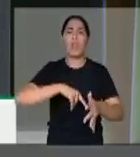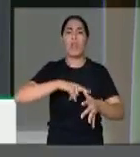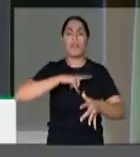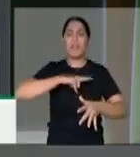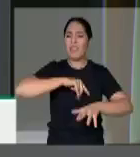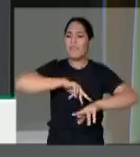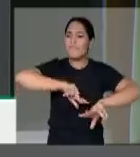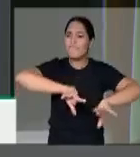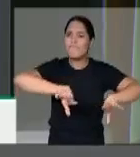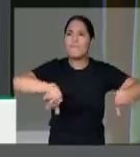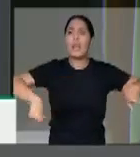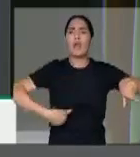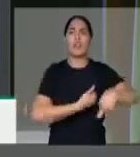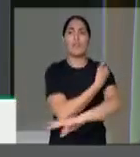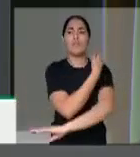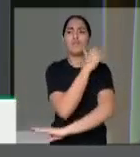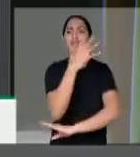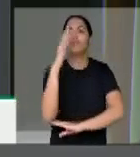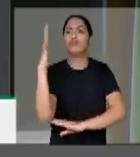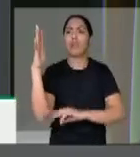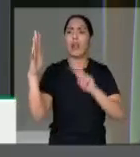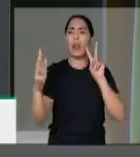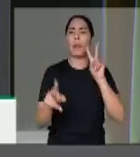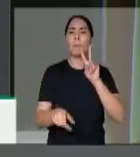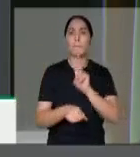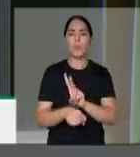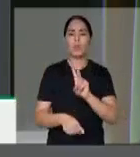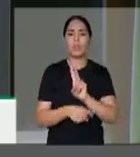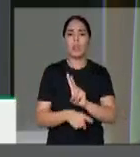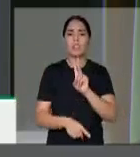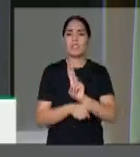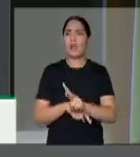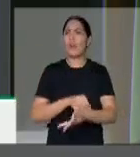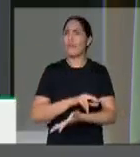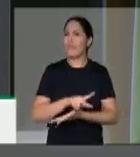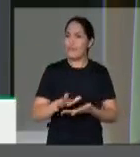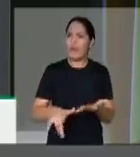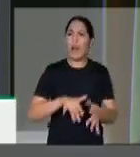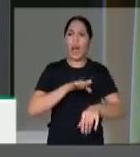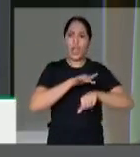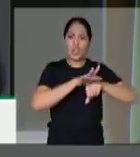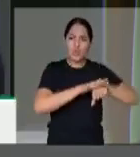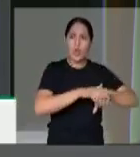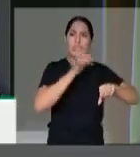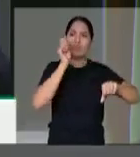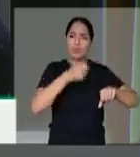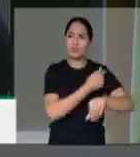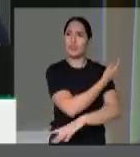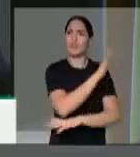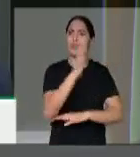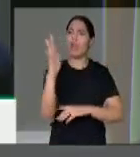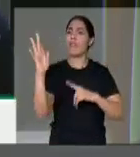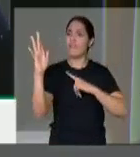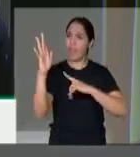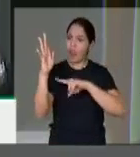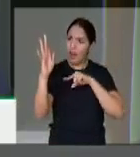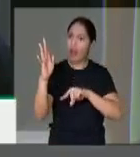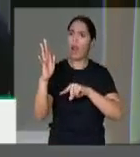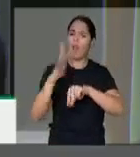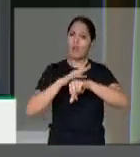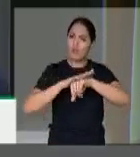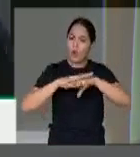qual certamente se encontram as curas para muitas doenças e há muito potencial